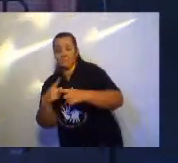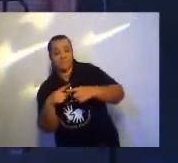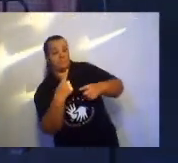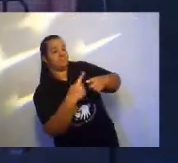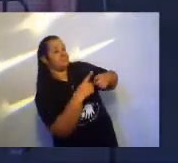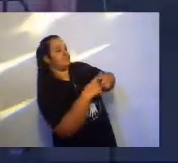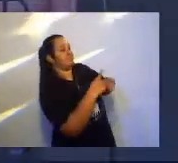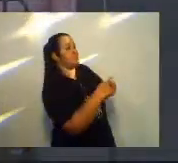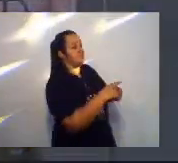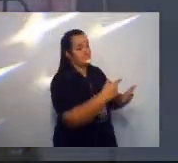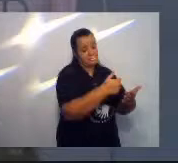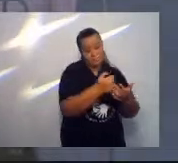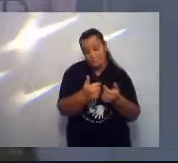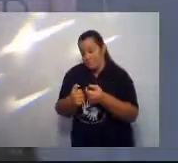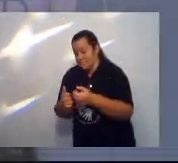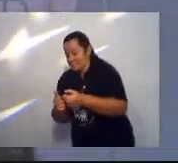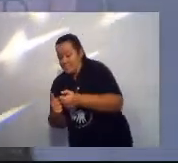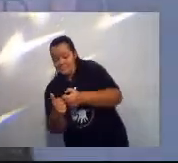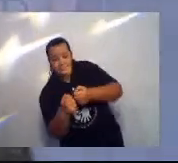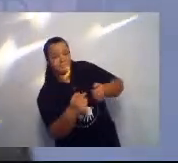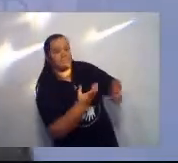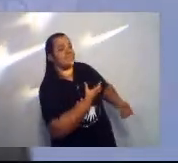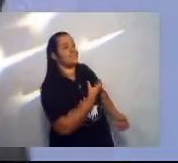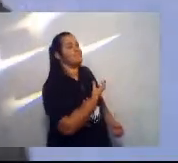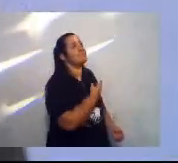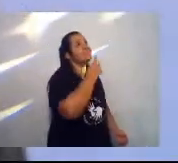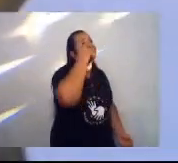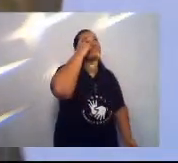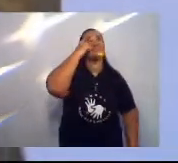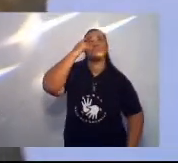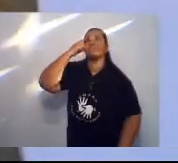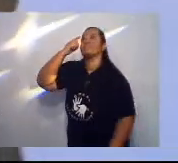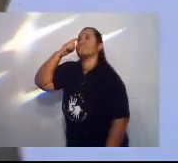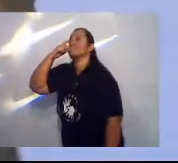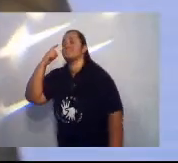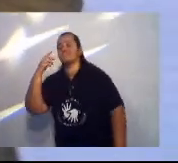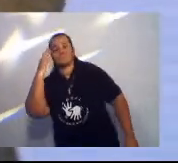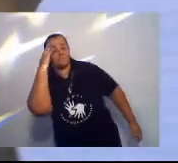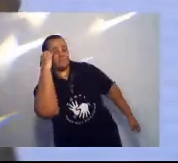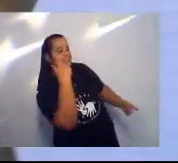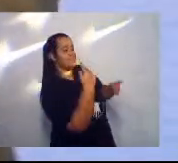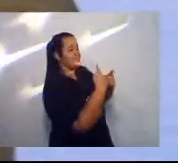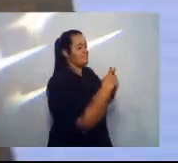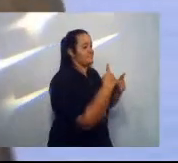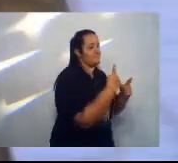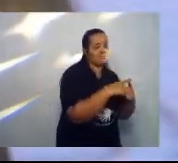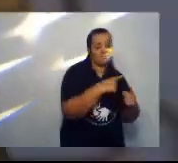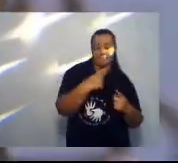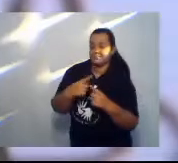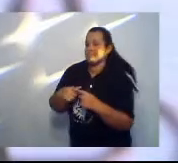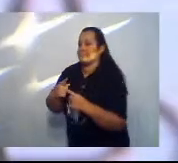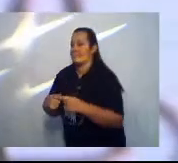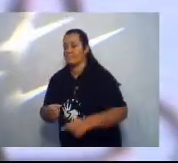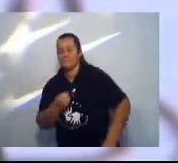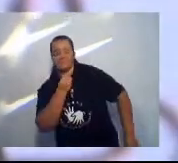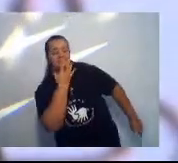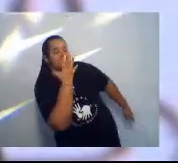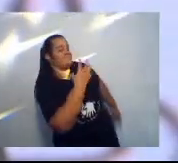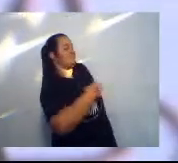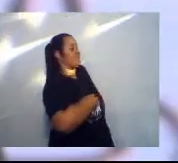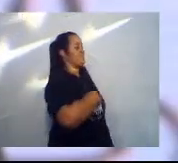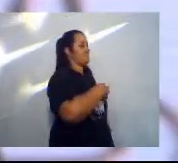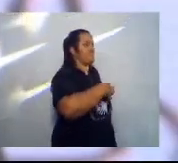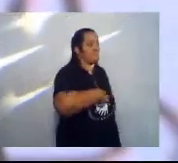Sabe por que eu vivo mandando mensagem pensando em você? Sabe por que você